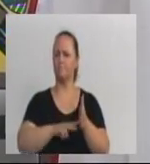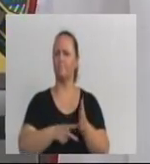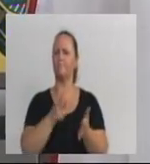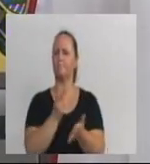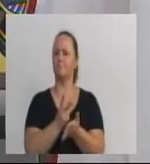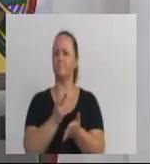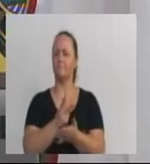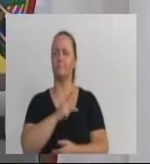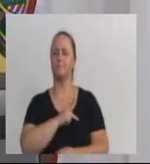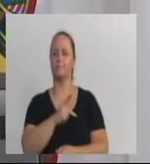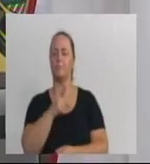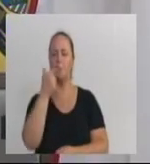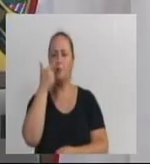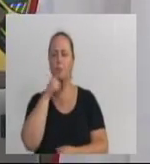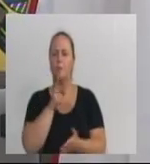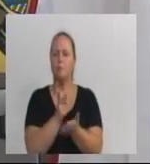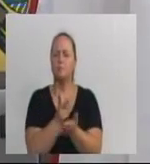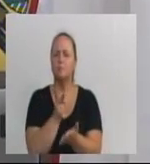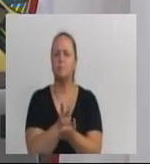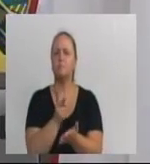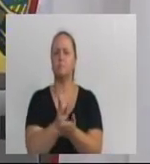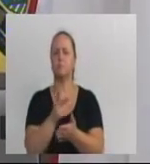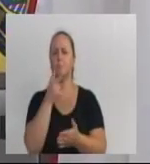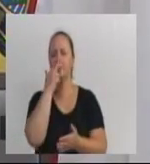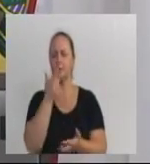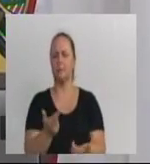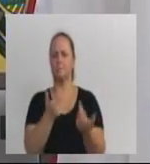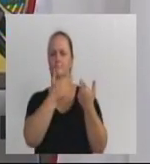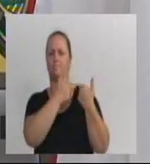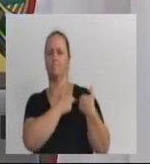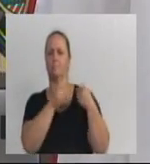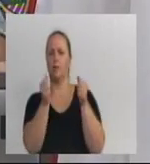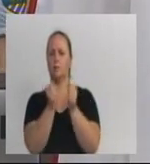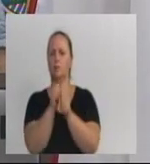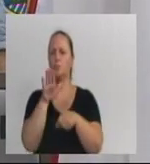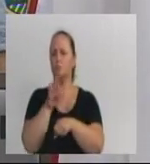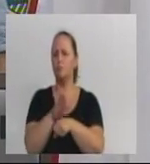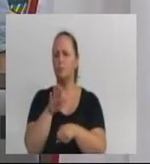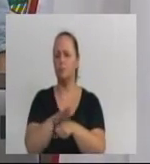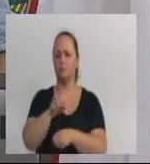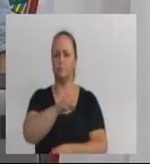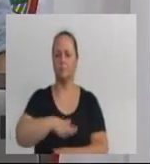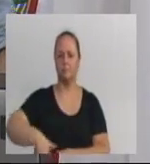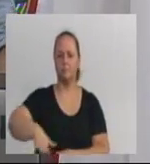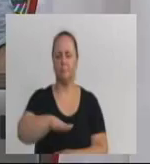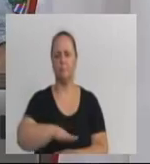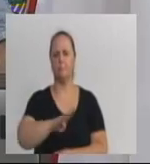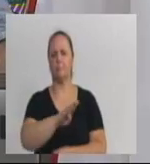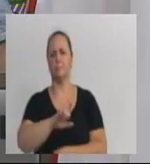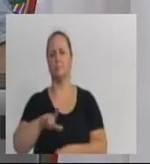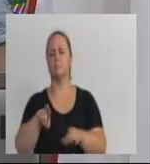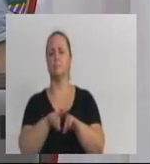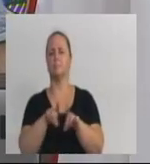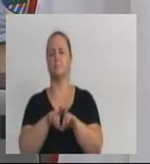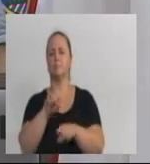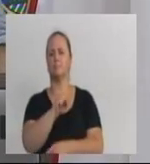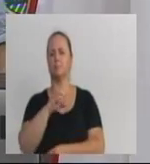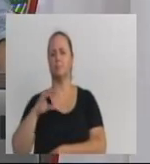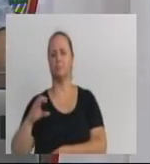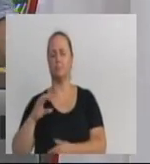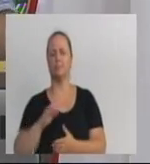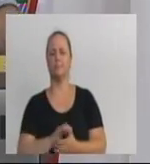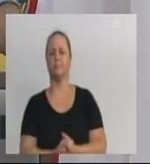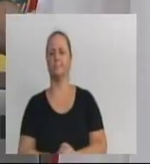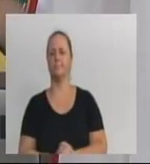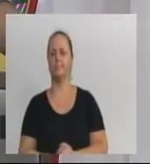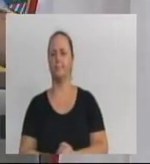desempenhar e continuar desempenhando o papel que faz em benefício de nossa cidade, da nossa região e de todo o Estado de Santa Catarina. Quero